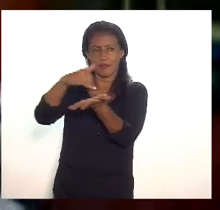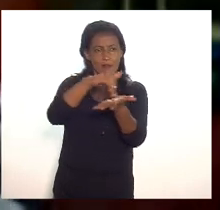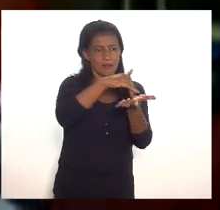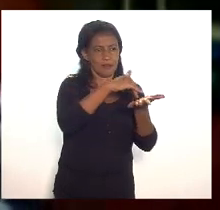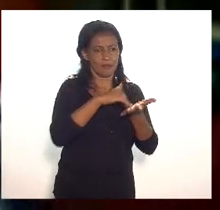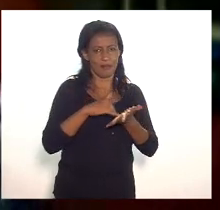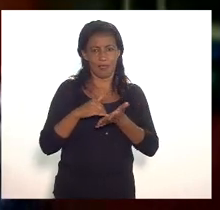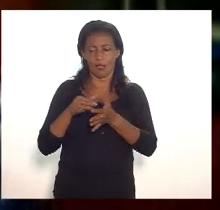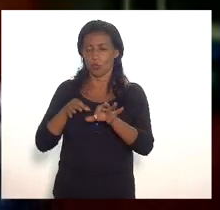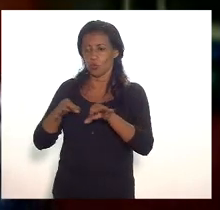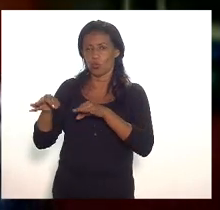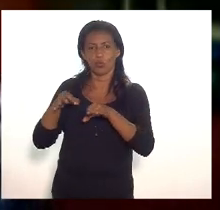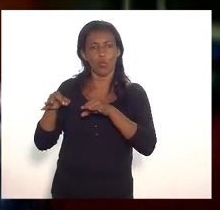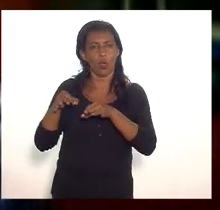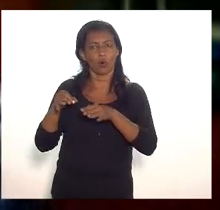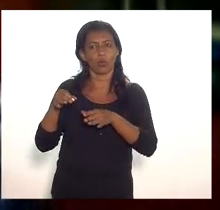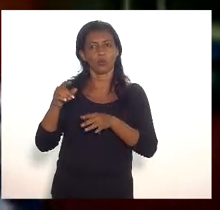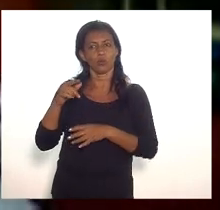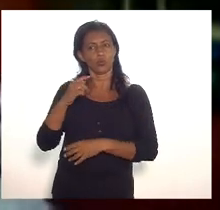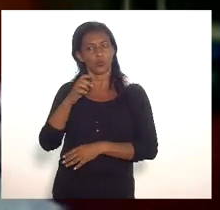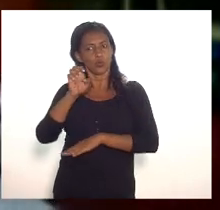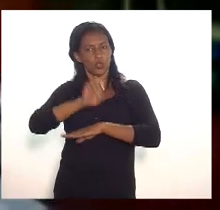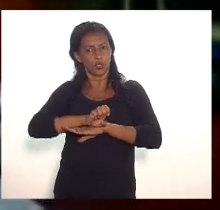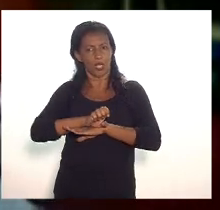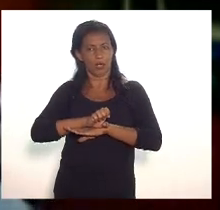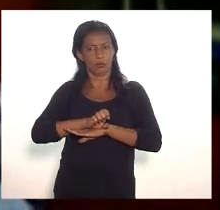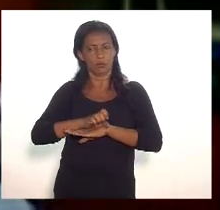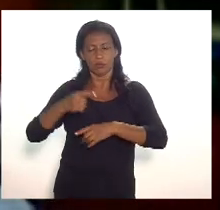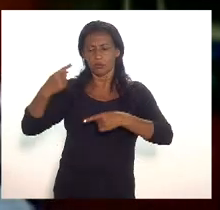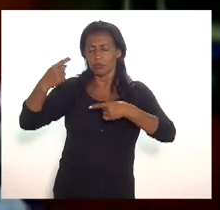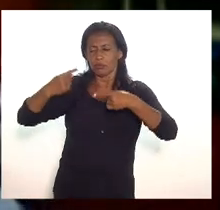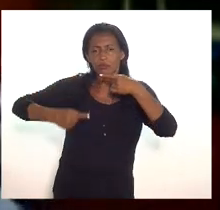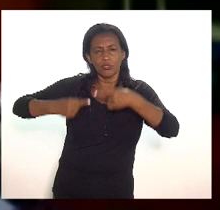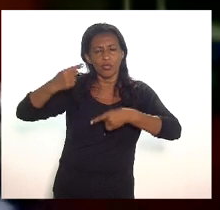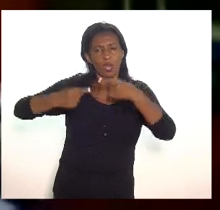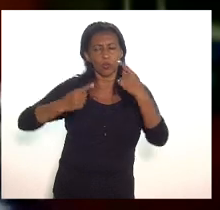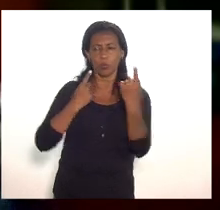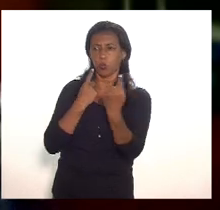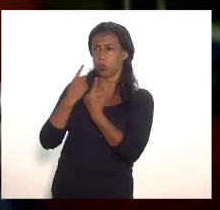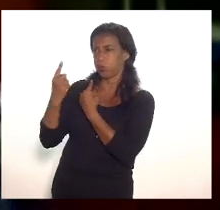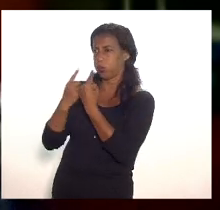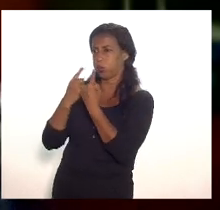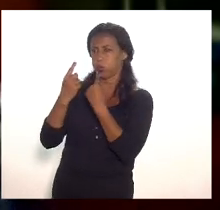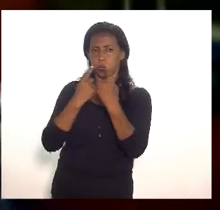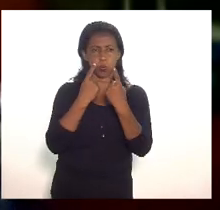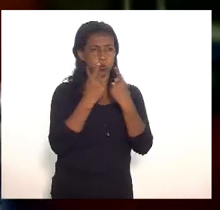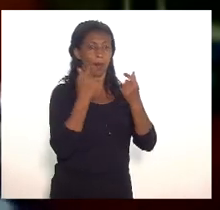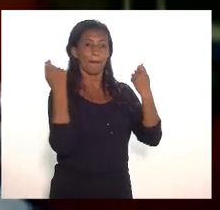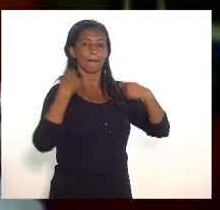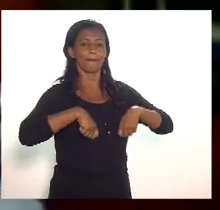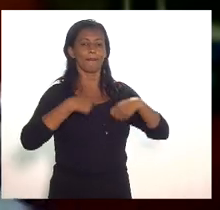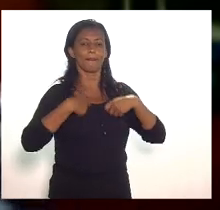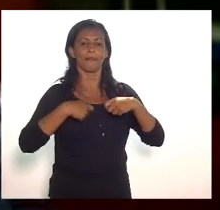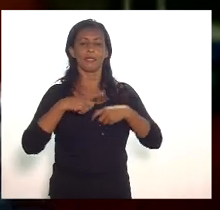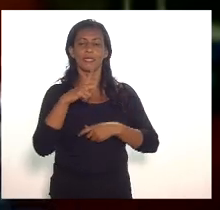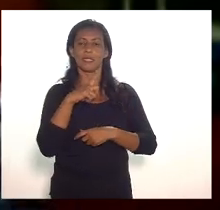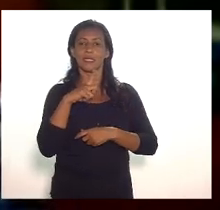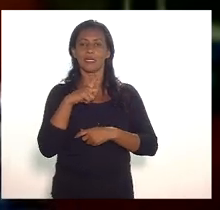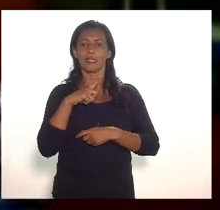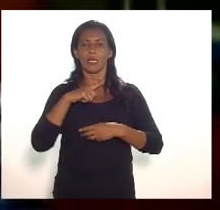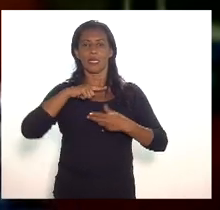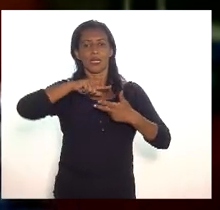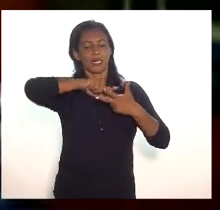demais órgãos do Estado. O diálogo deve existir também entre os